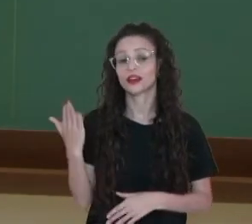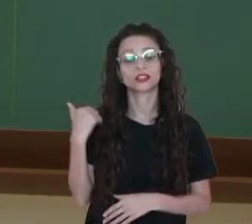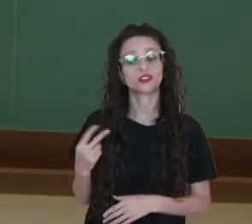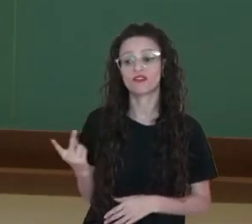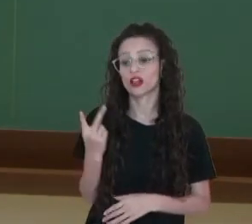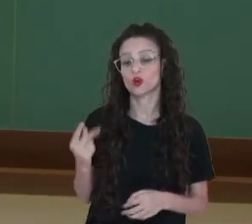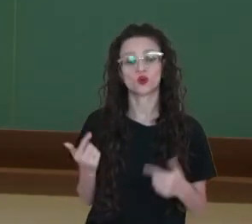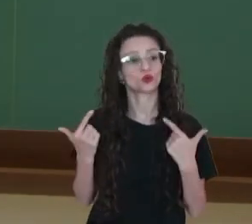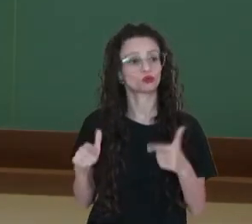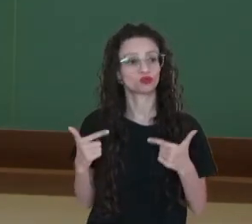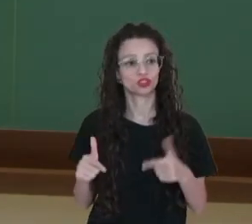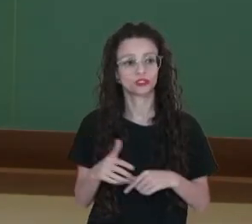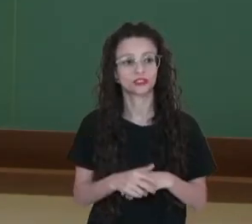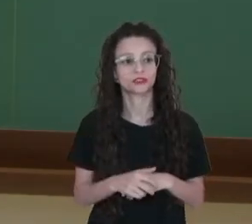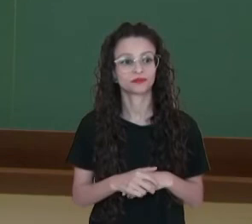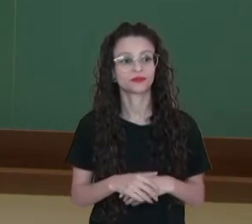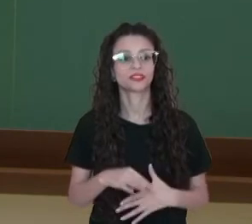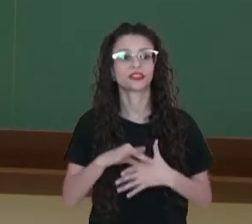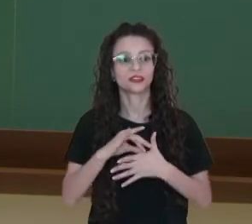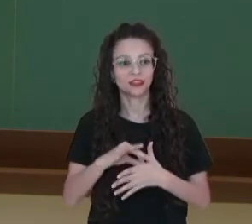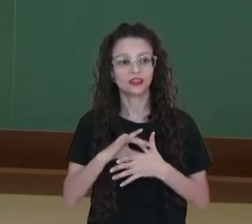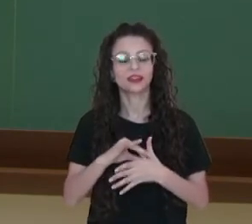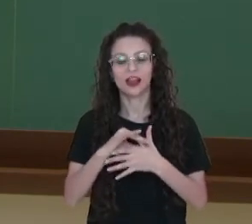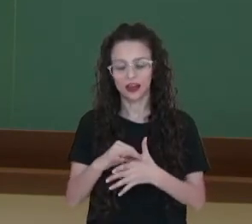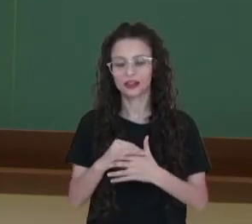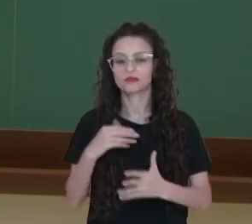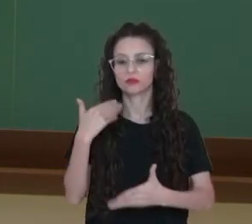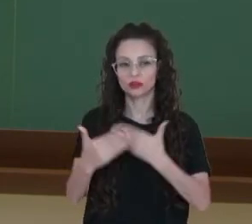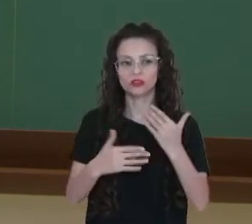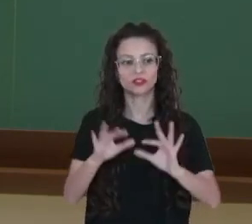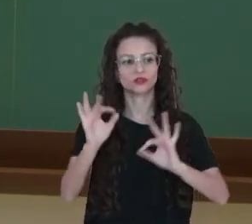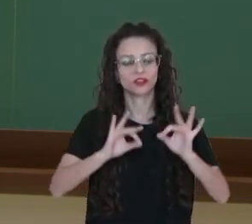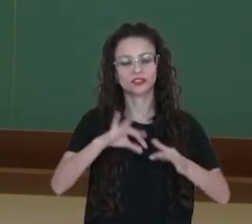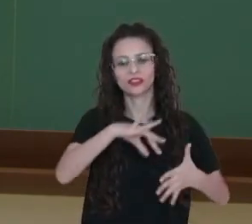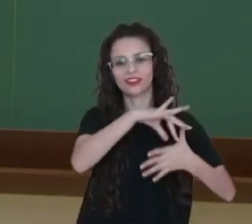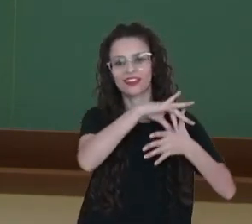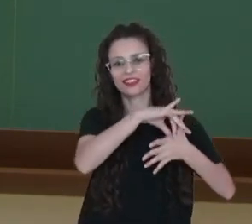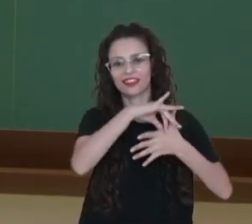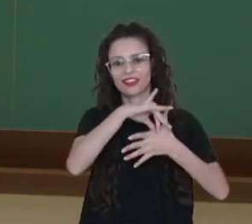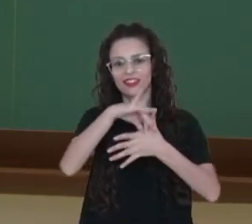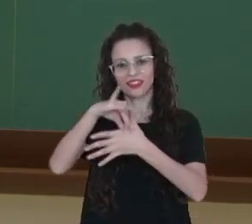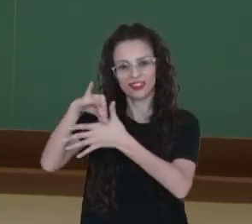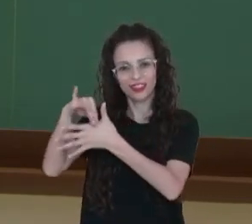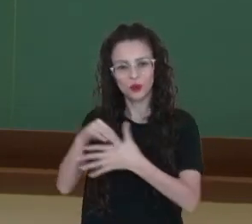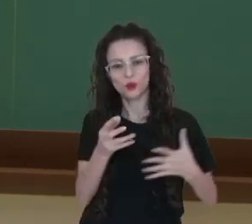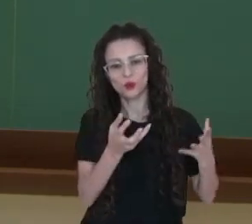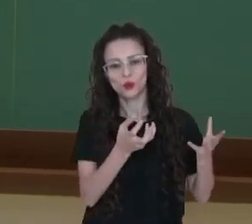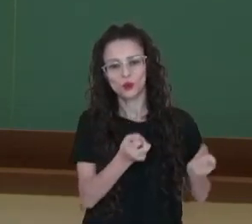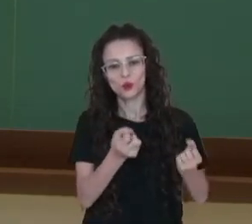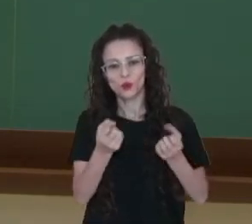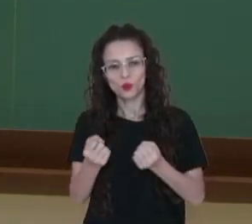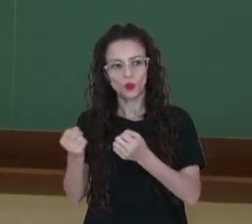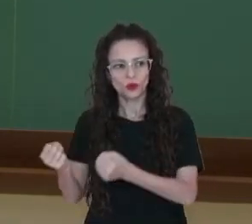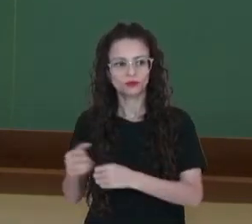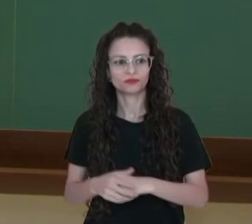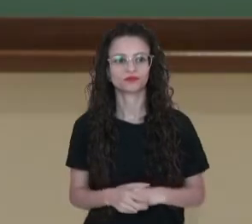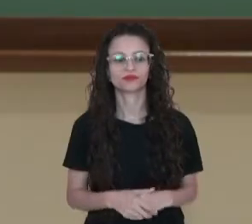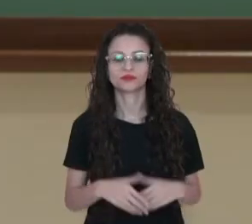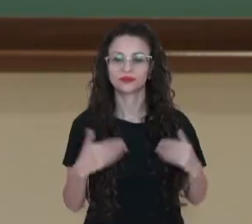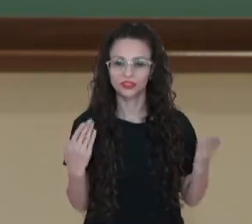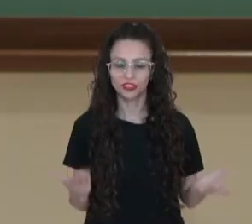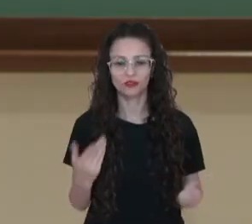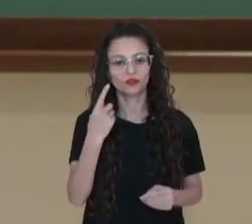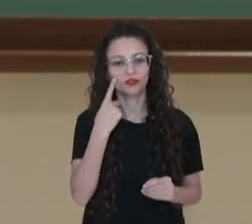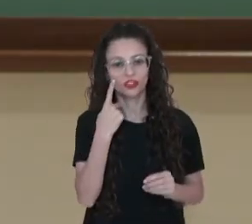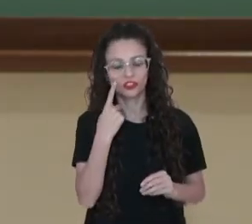valor no mercado. Ó, a carne em processo de preparo, aqui os varais com as carnes sendo secas, salgadas sendo seca. Então